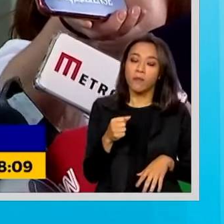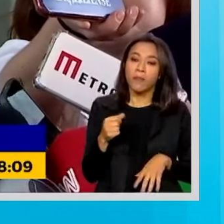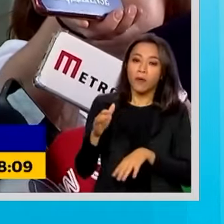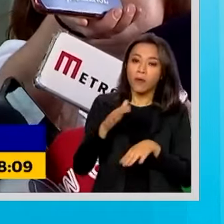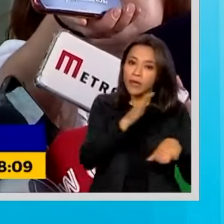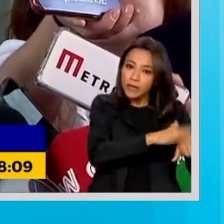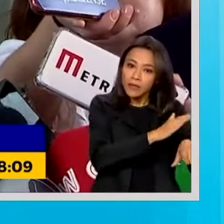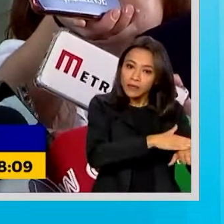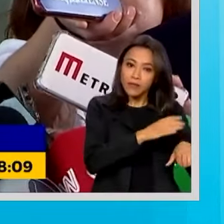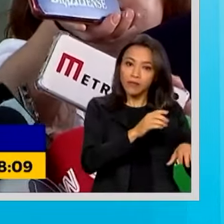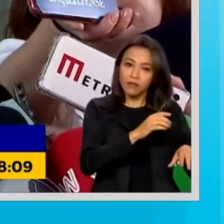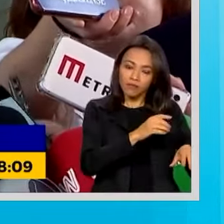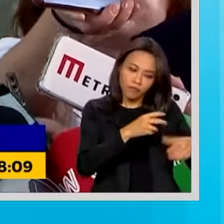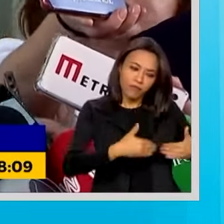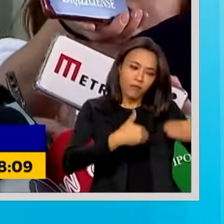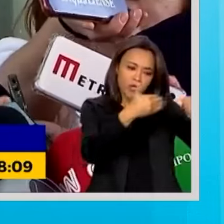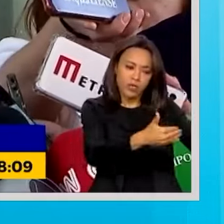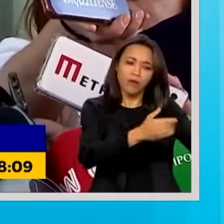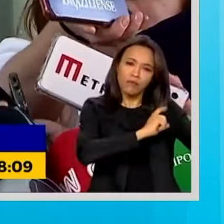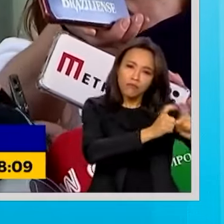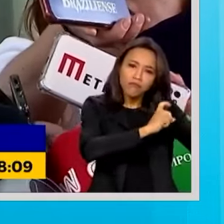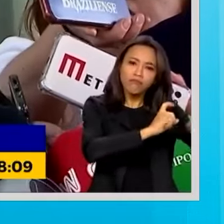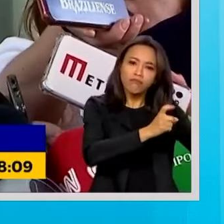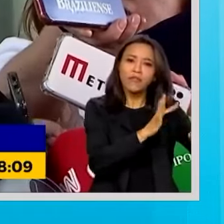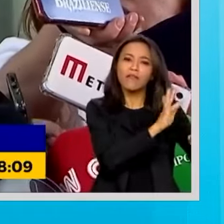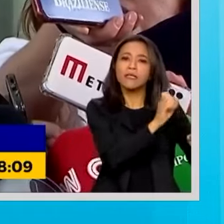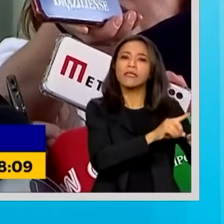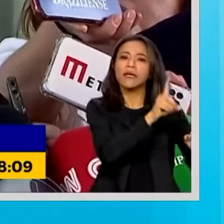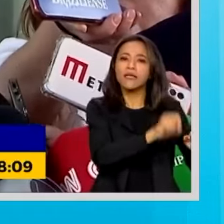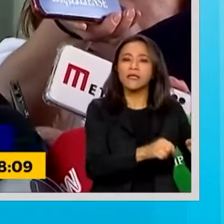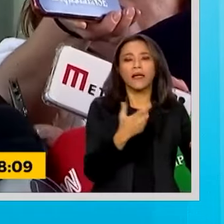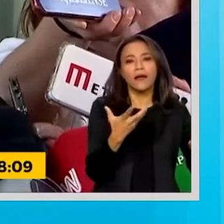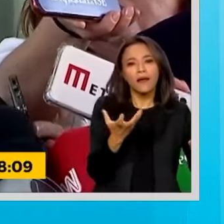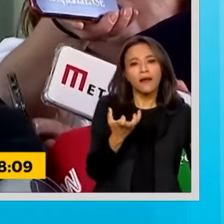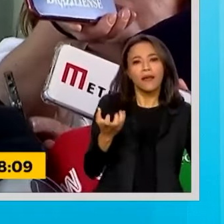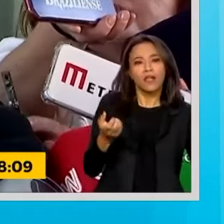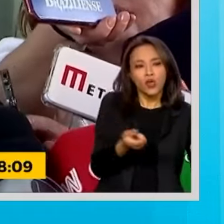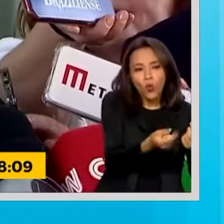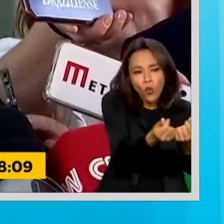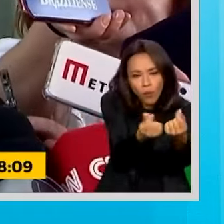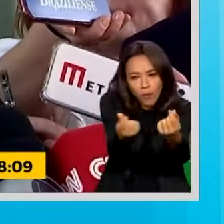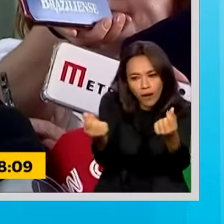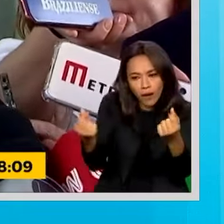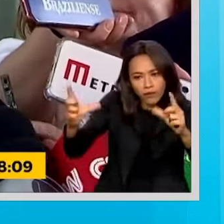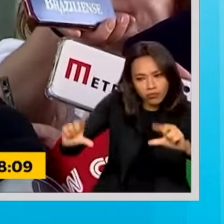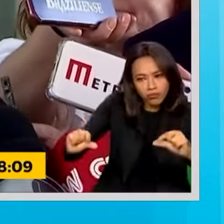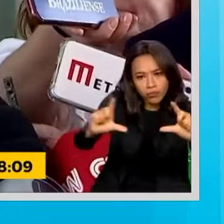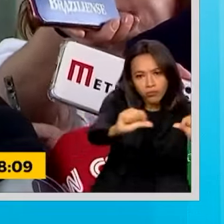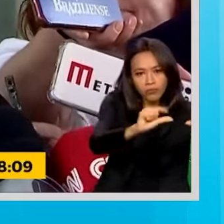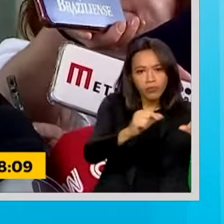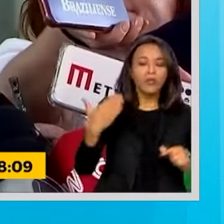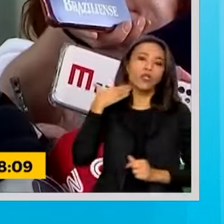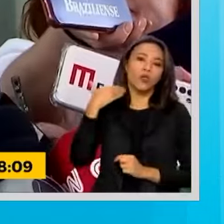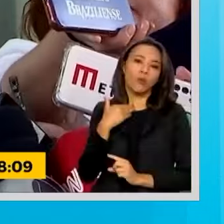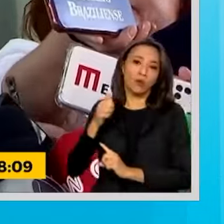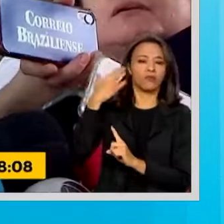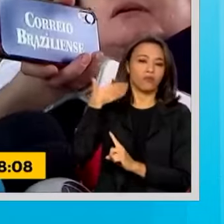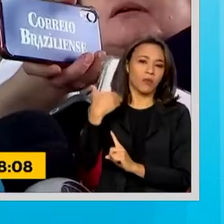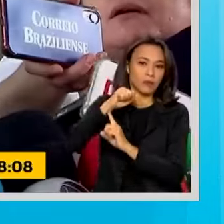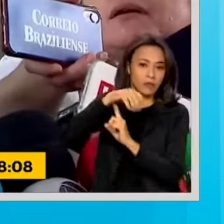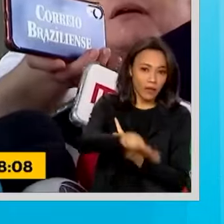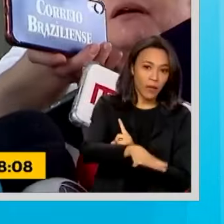exatamente a autonomia que o Banco Central tem, até como uma forma de contraponto ao Ministério da Fazenda, porque é isso. O